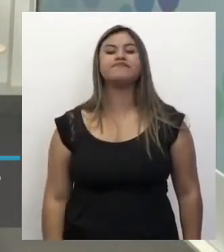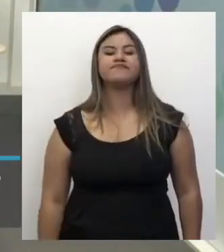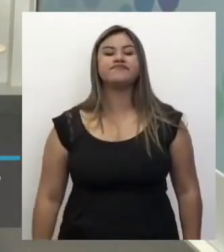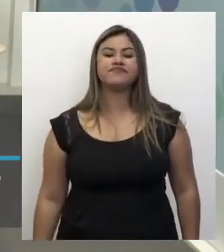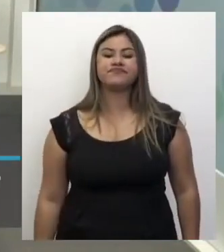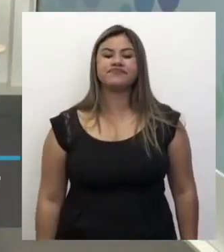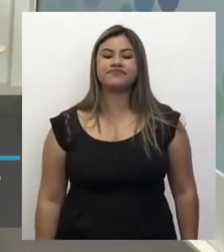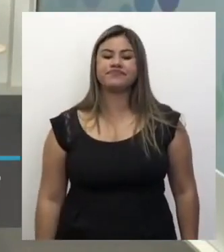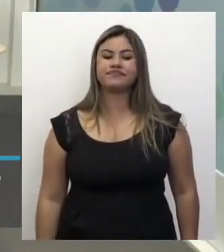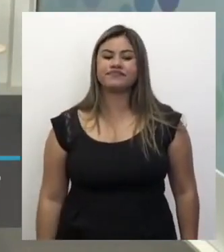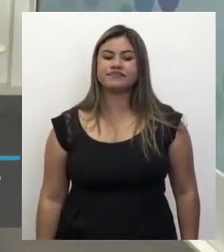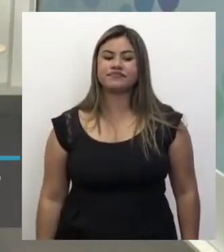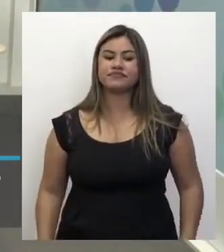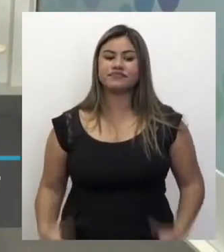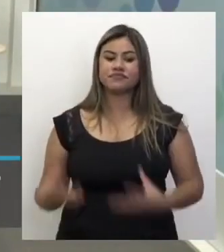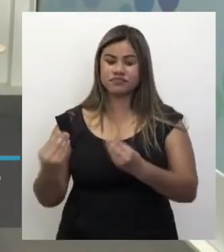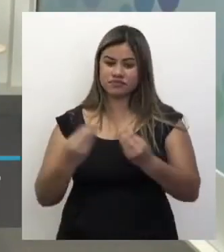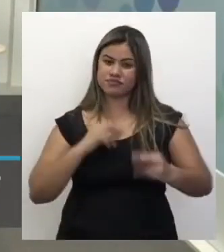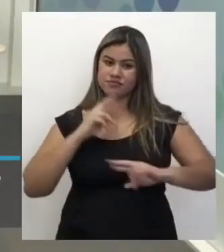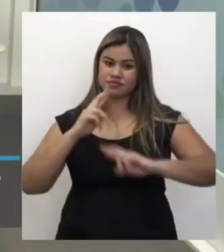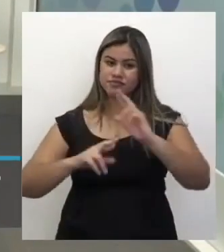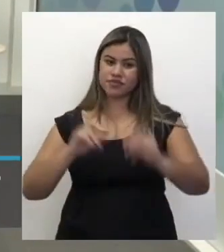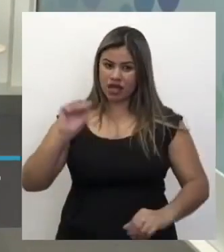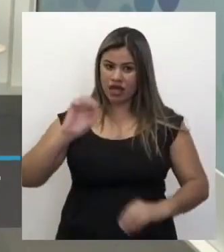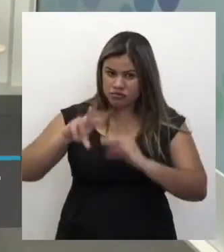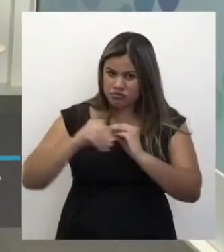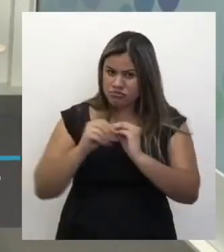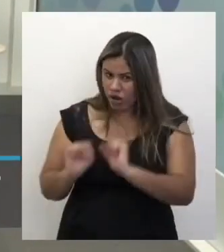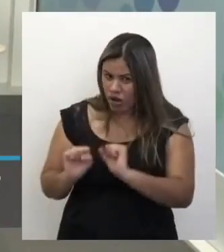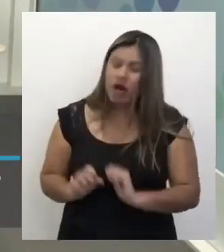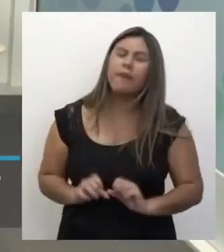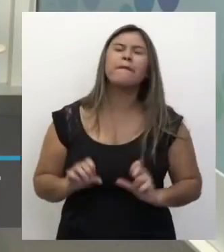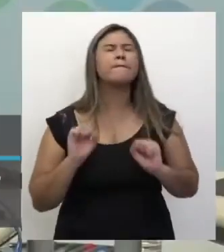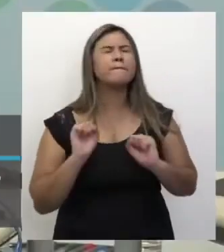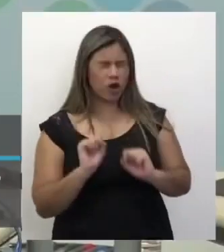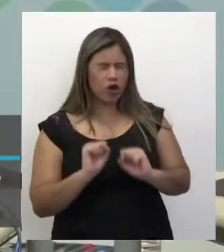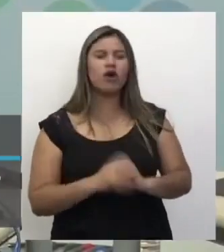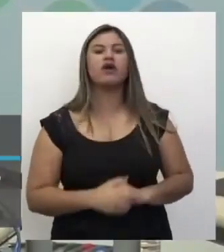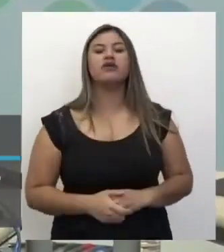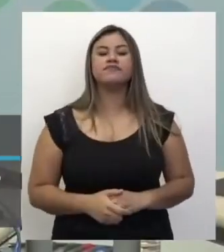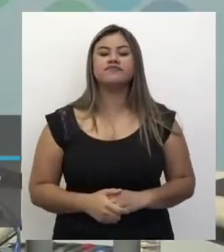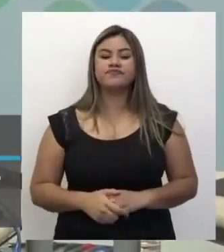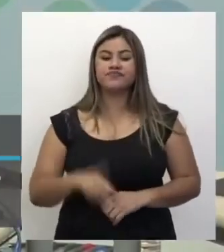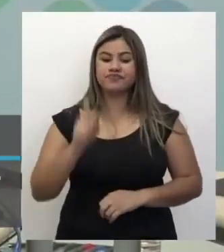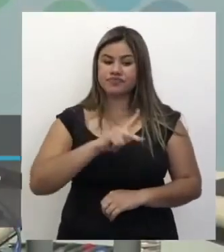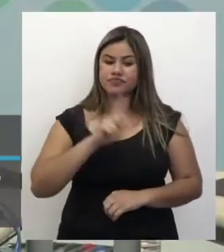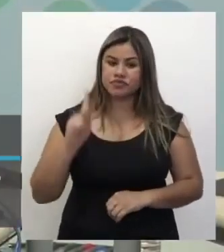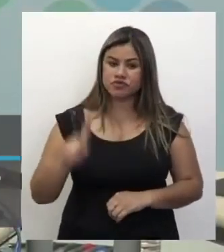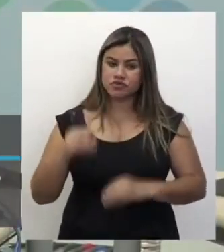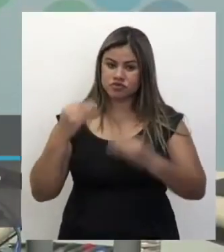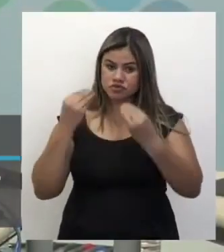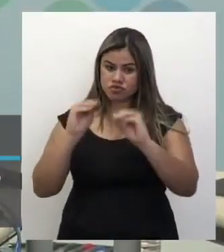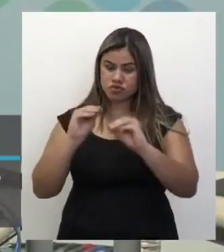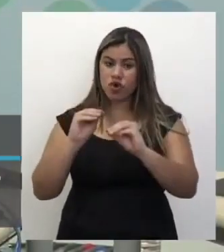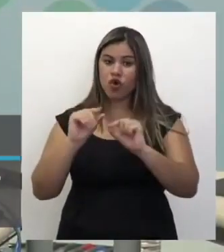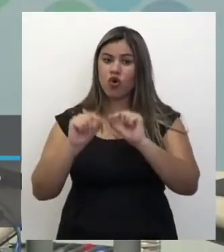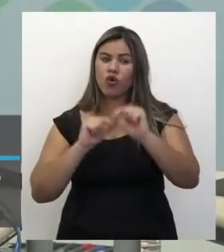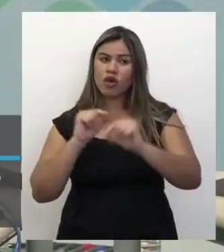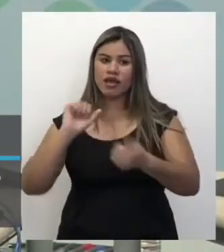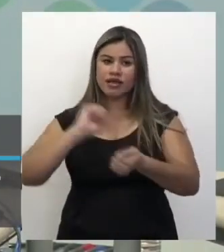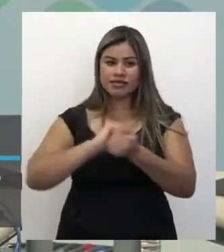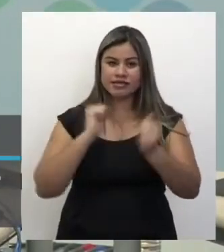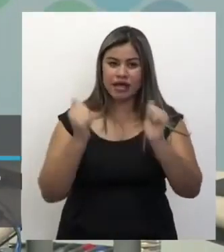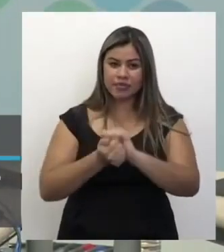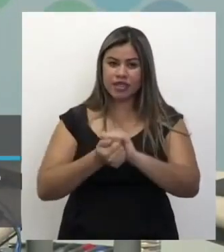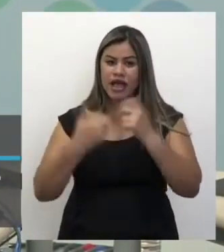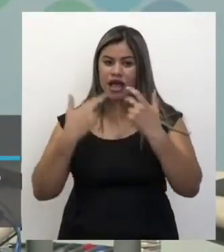Bs apareceram, mas a delícia. maioria A. Aí, posso só complementar uma coisa? Pode. A professora colocou adequar sua linguagem à